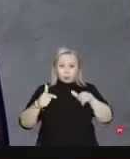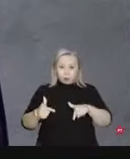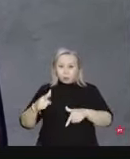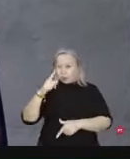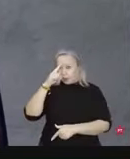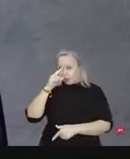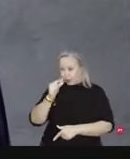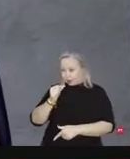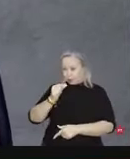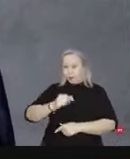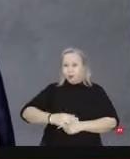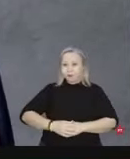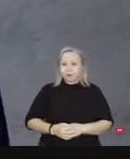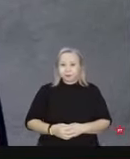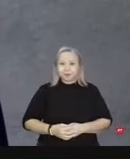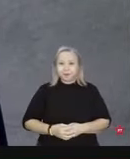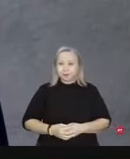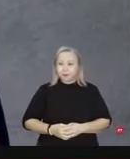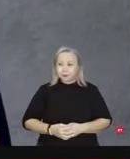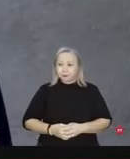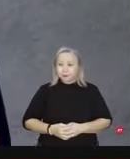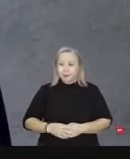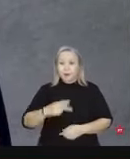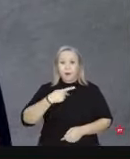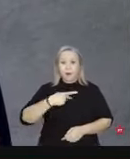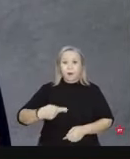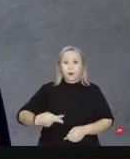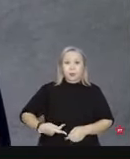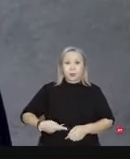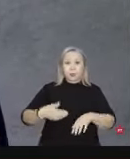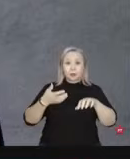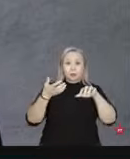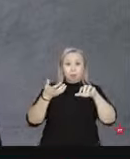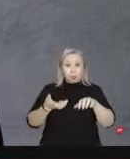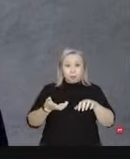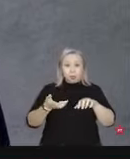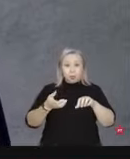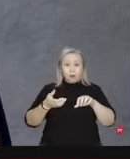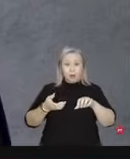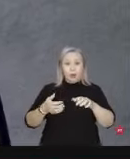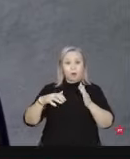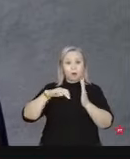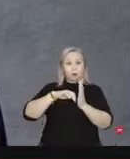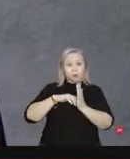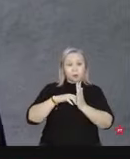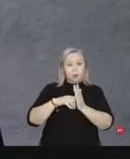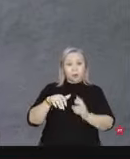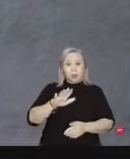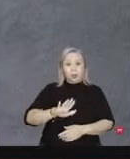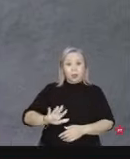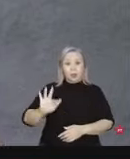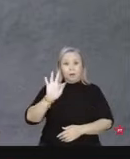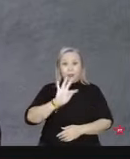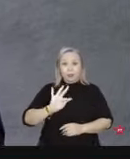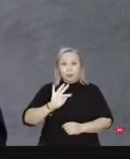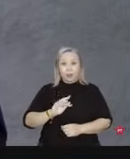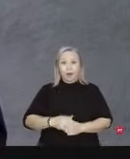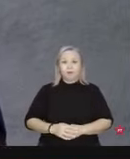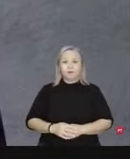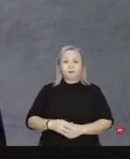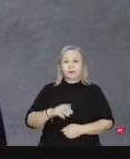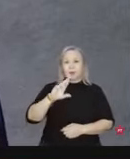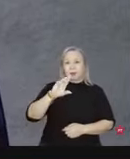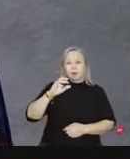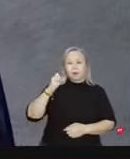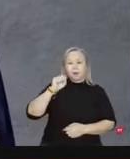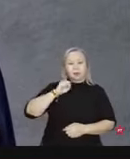Rodrigues Alckmin Filho, presidente do Congresso Nacional e do Senado Federal, senador Rodrigo Pacheco, na pessoa